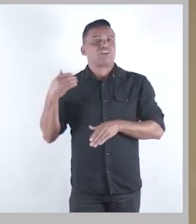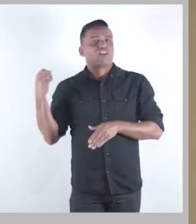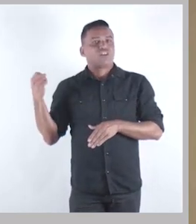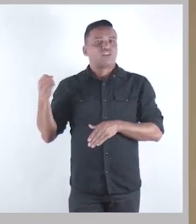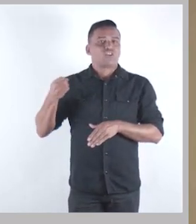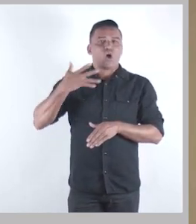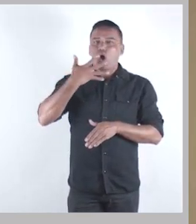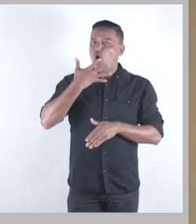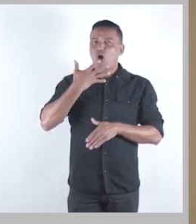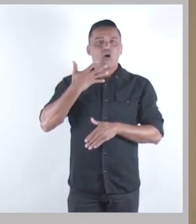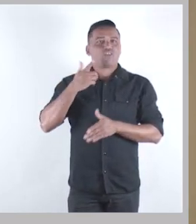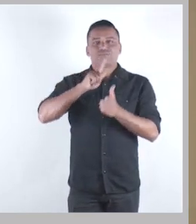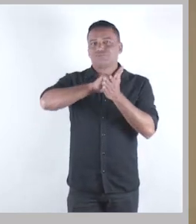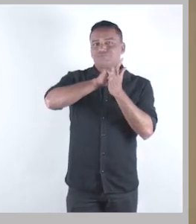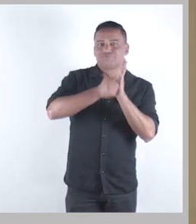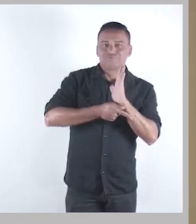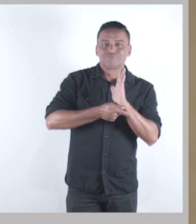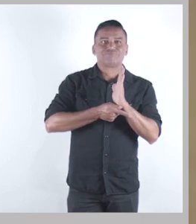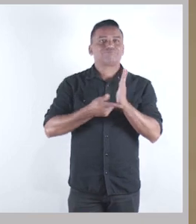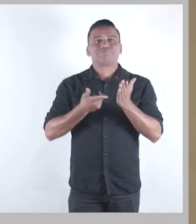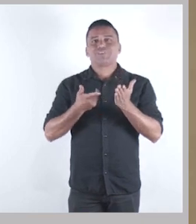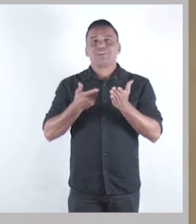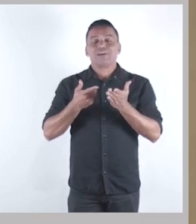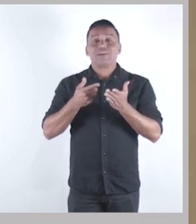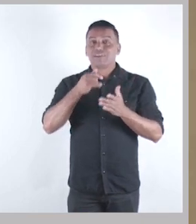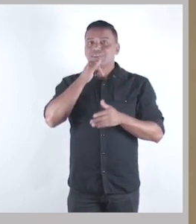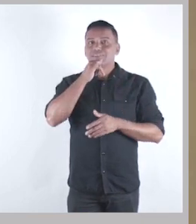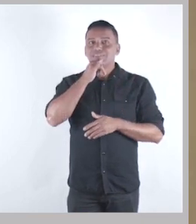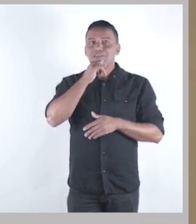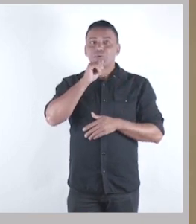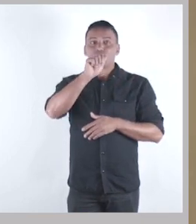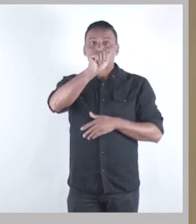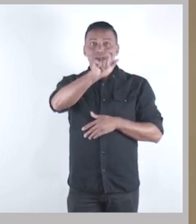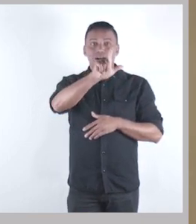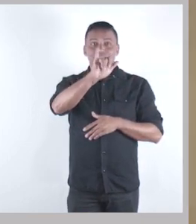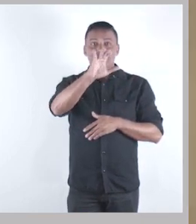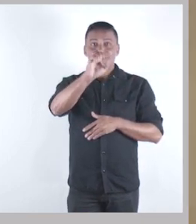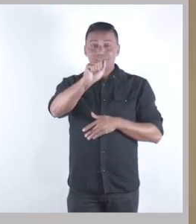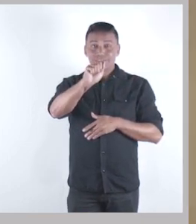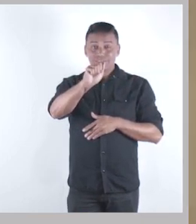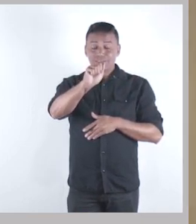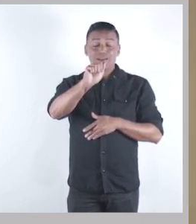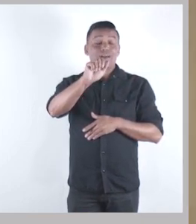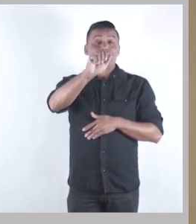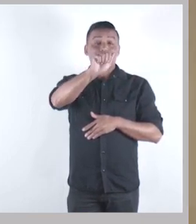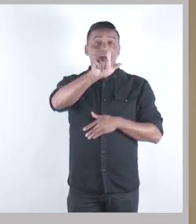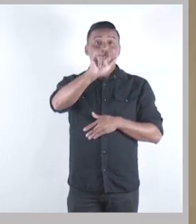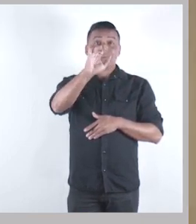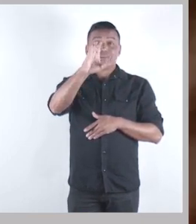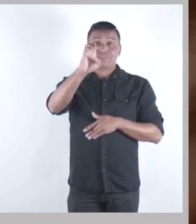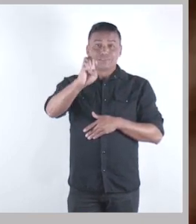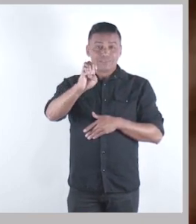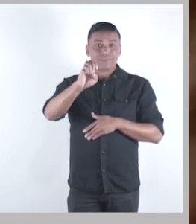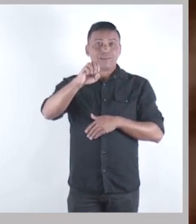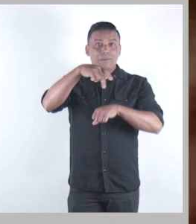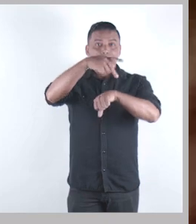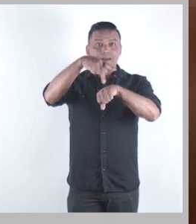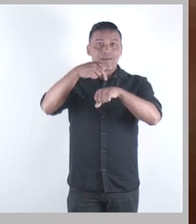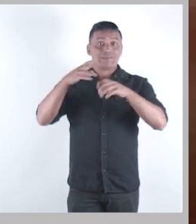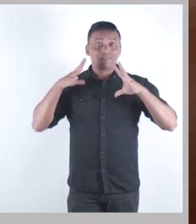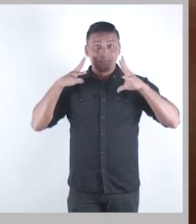né? Ali no País das Maravilhas, por exemplo, as 20.000 léguas submarinas e alguns outros